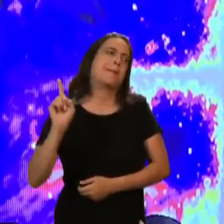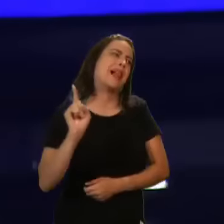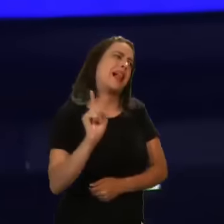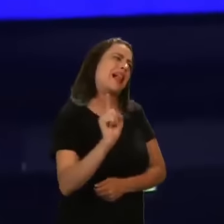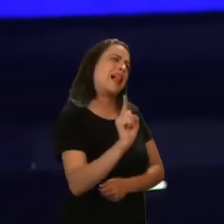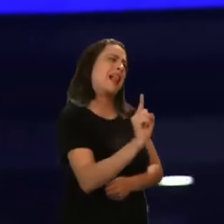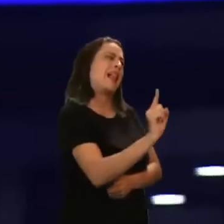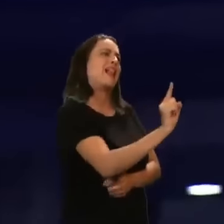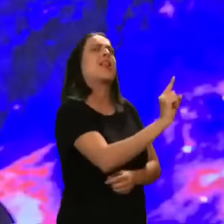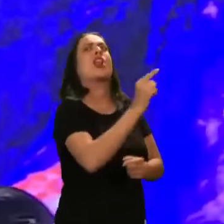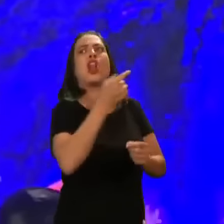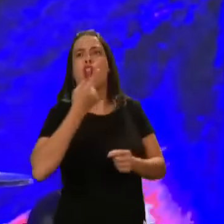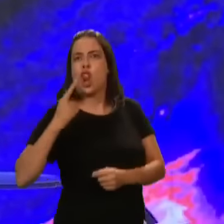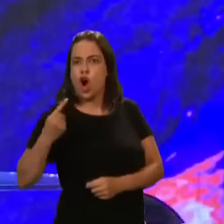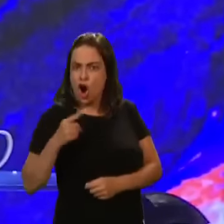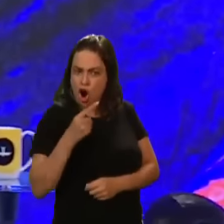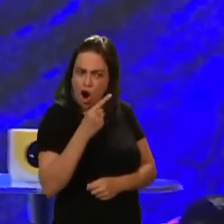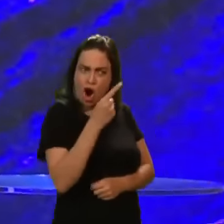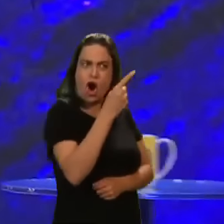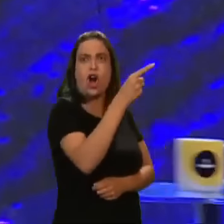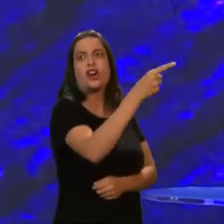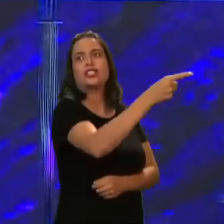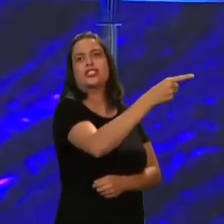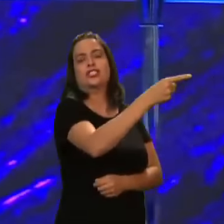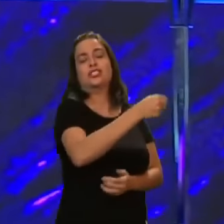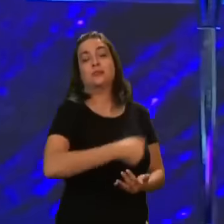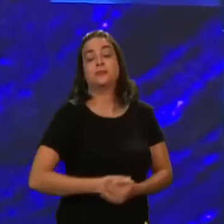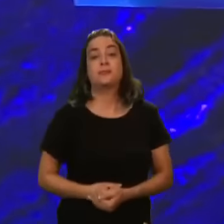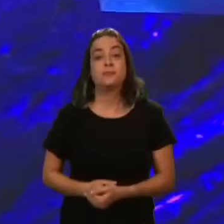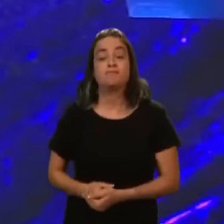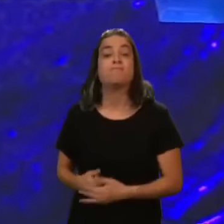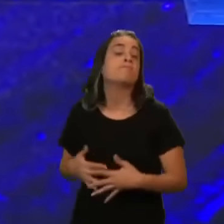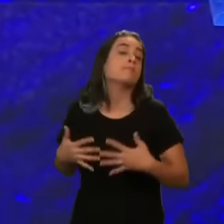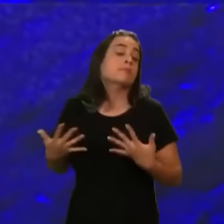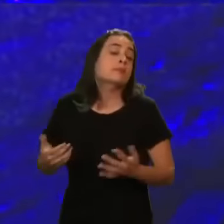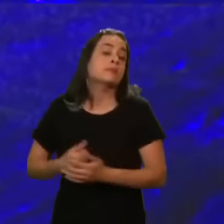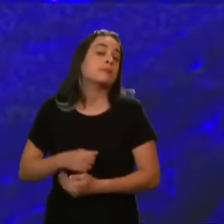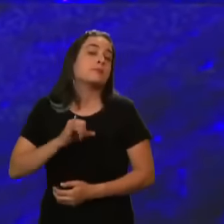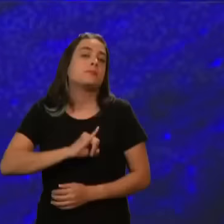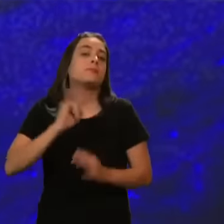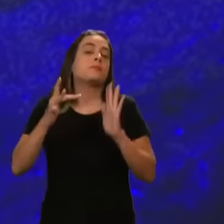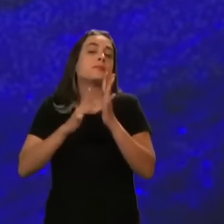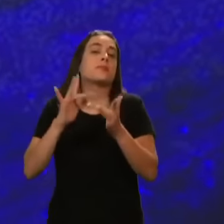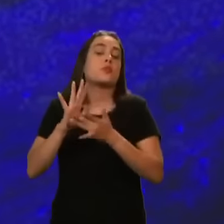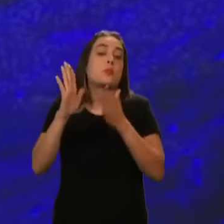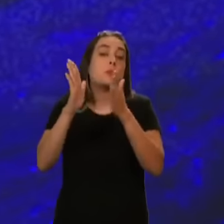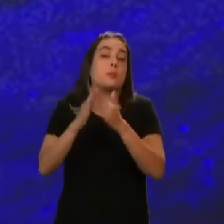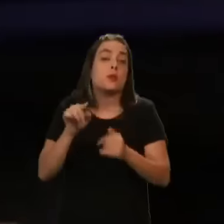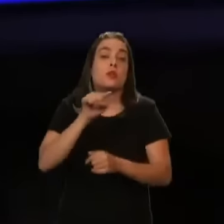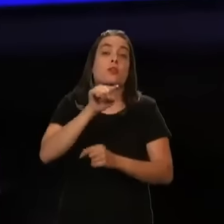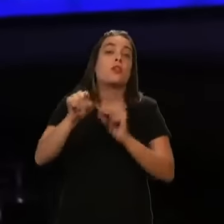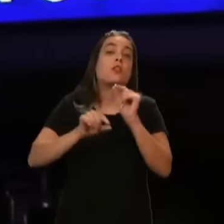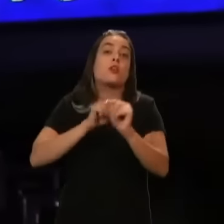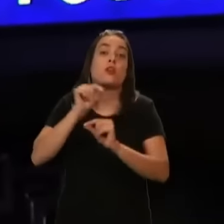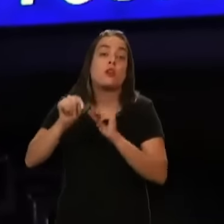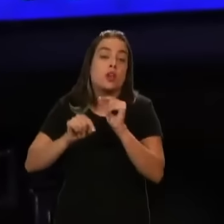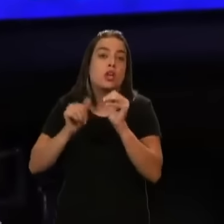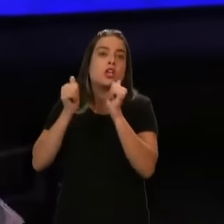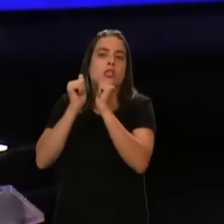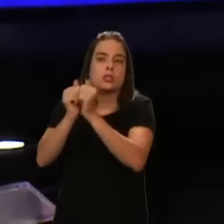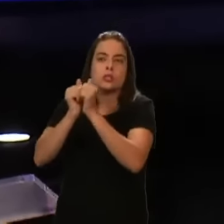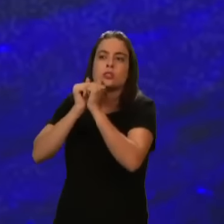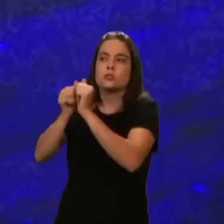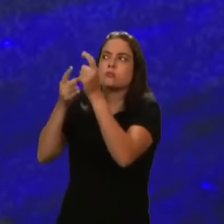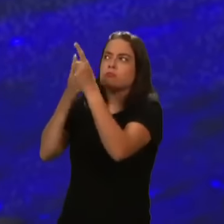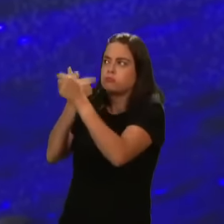Esses caras deram muita volta. Ei, e se Jesus te pedir para você caminhar atrás dele um tempo antes